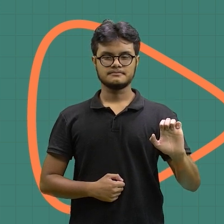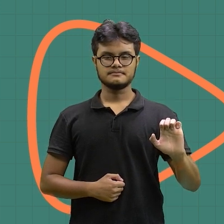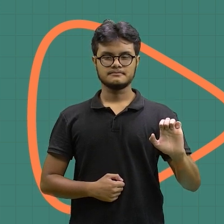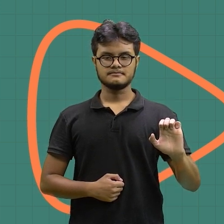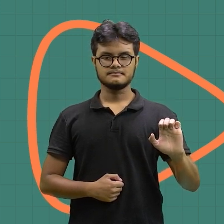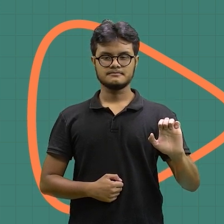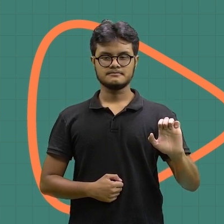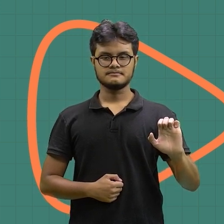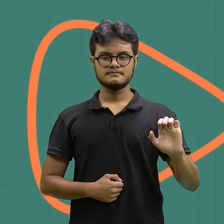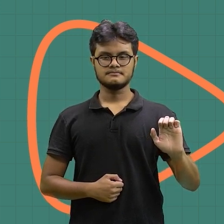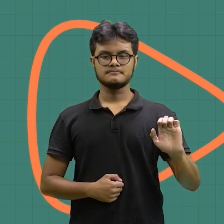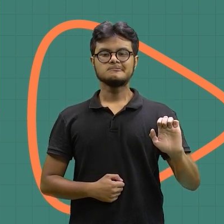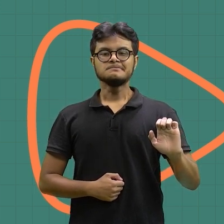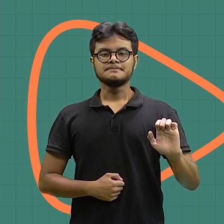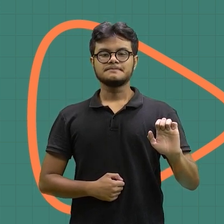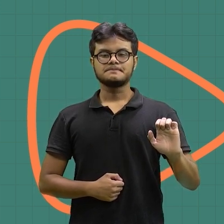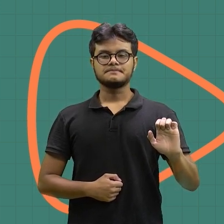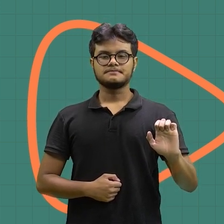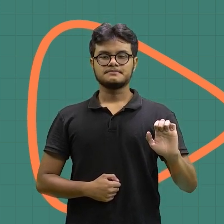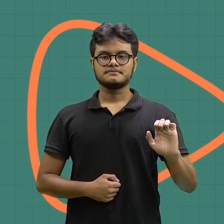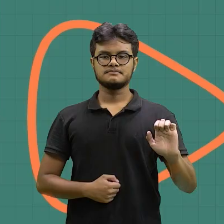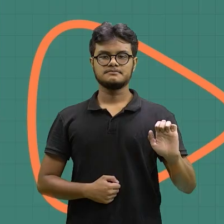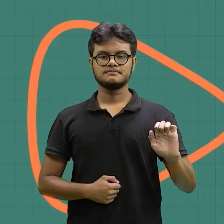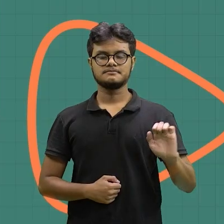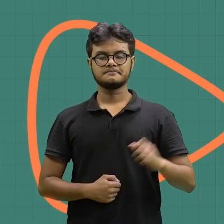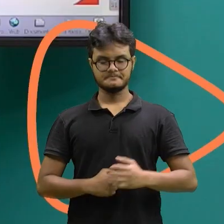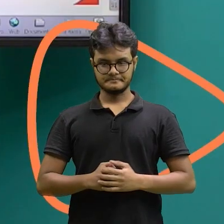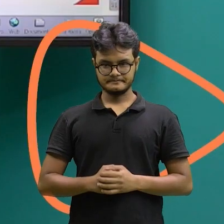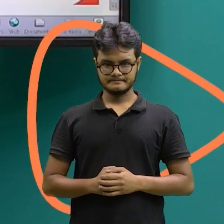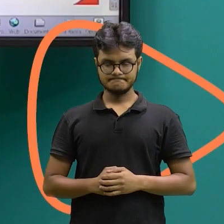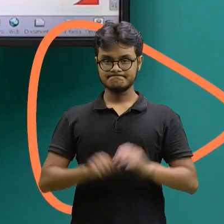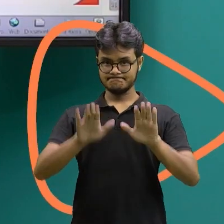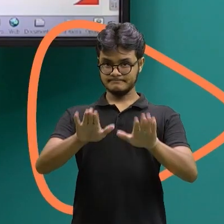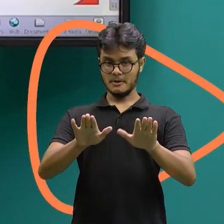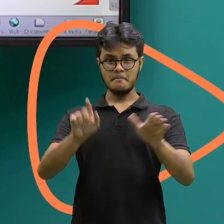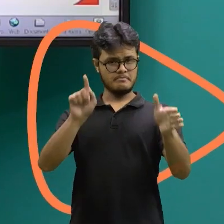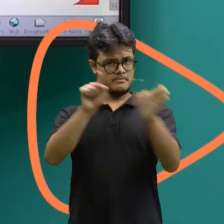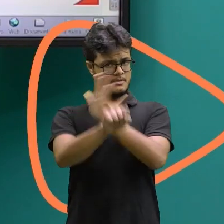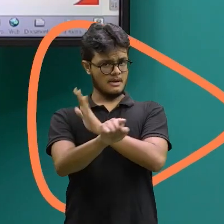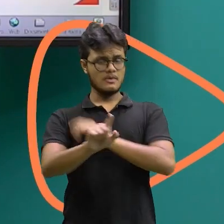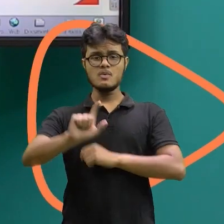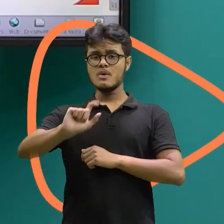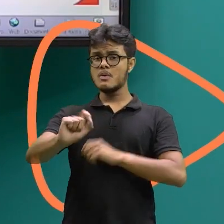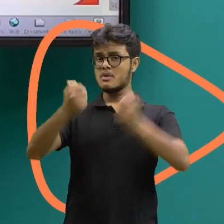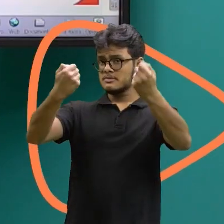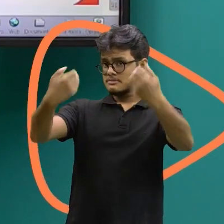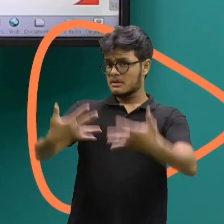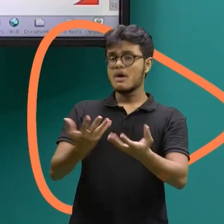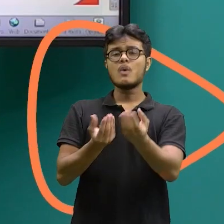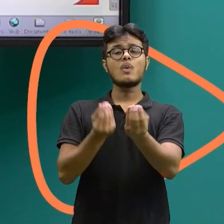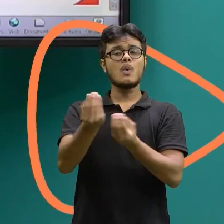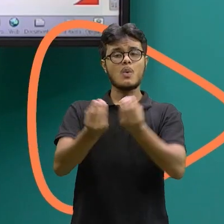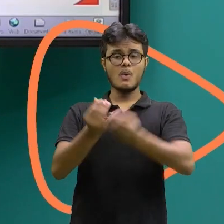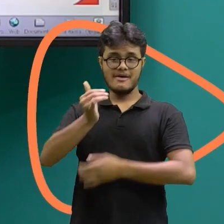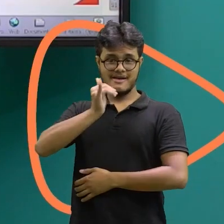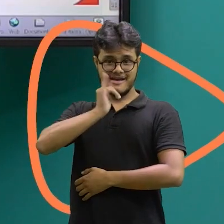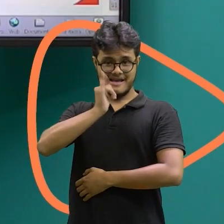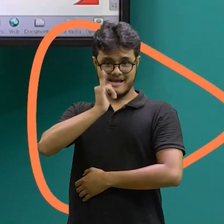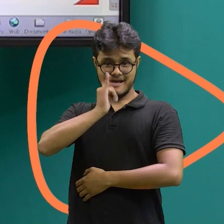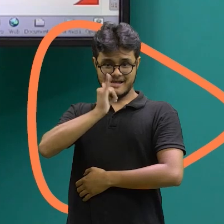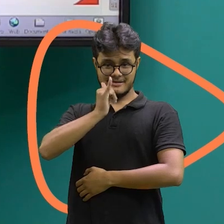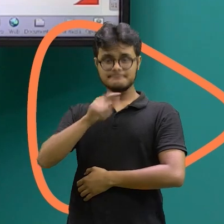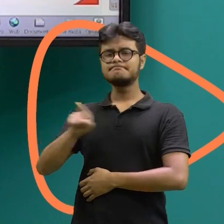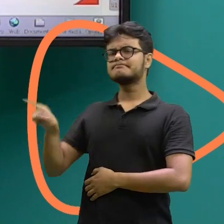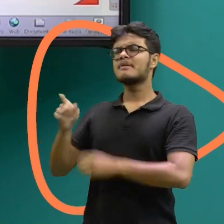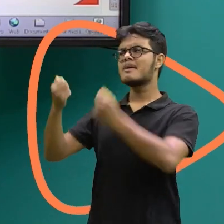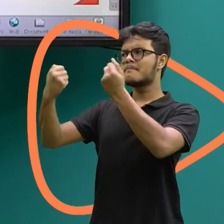se eletrizam negativamente e a parede tem carga negativa. Essa questão, ela fala de processo de eletrização por atrito.